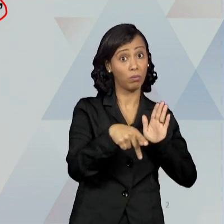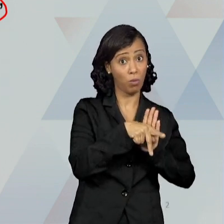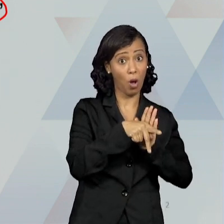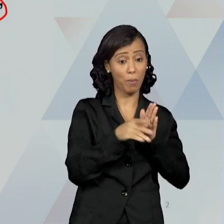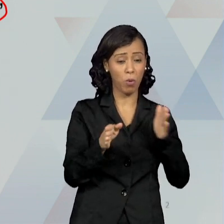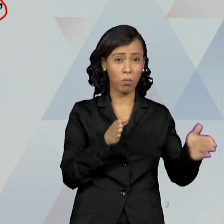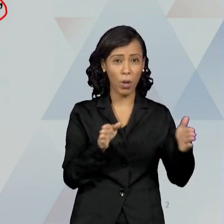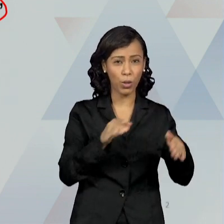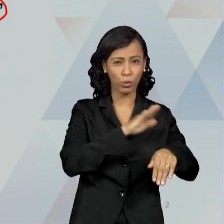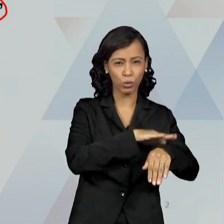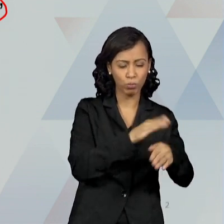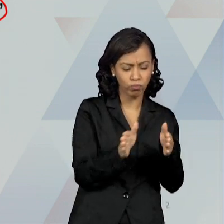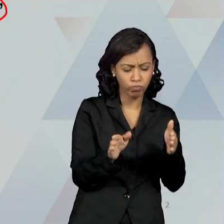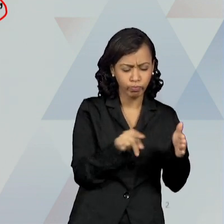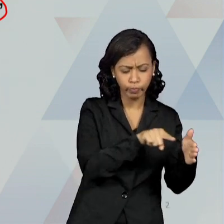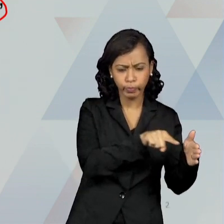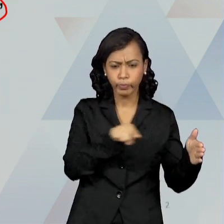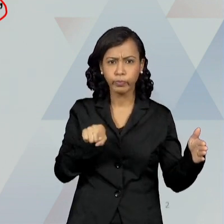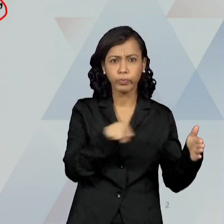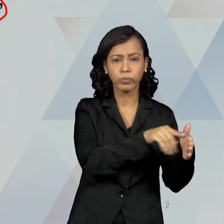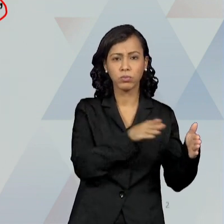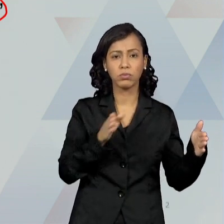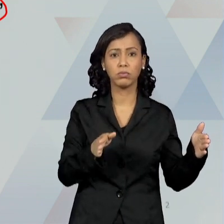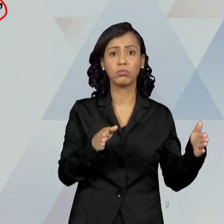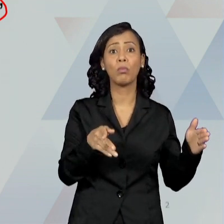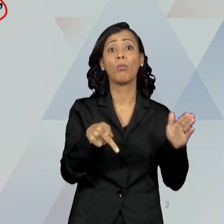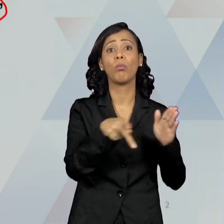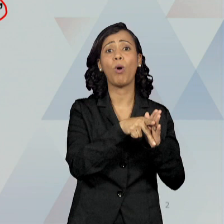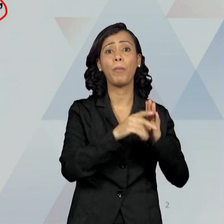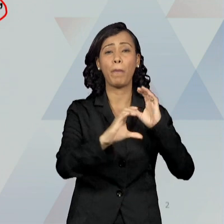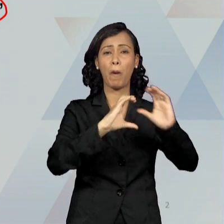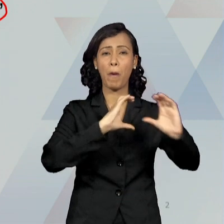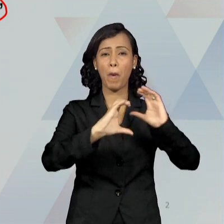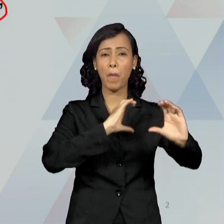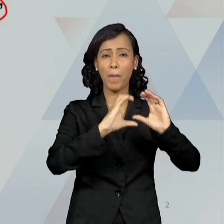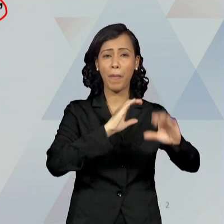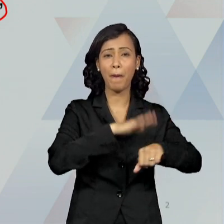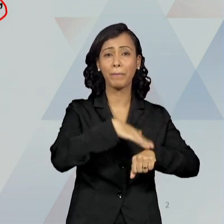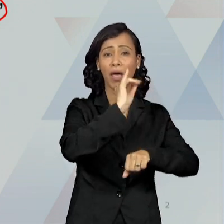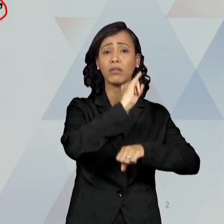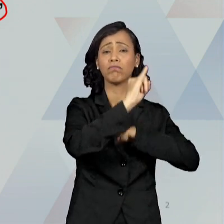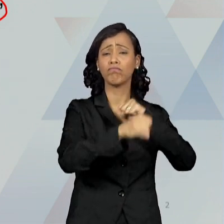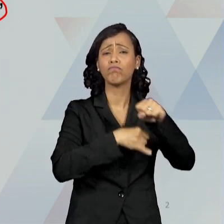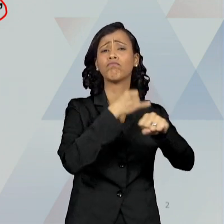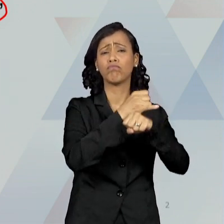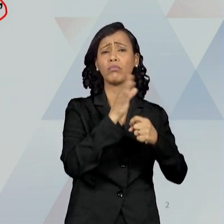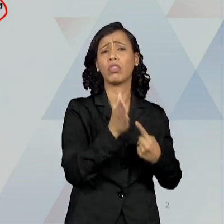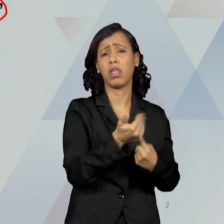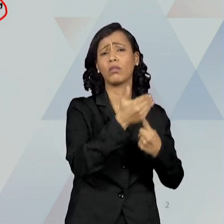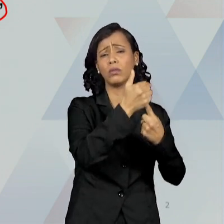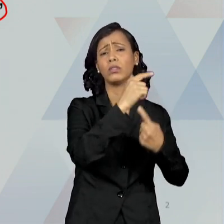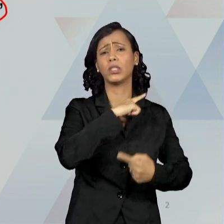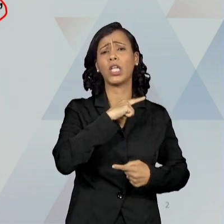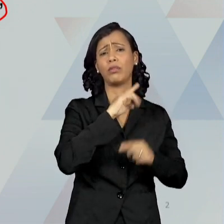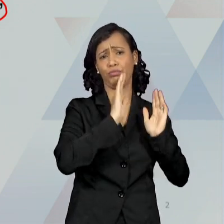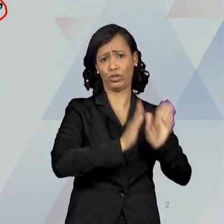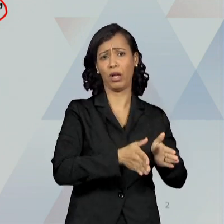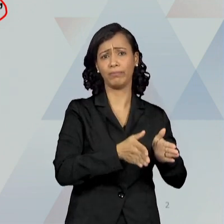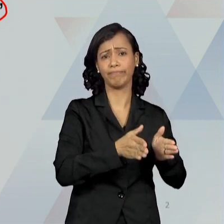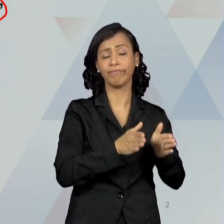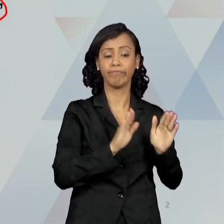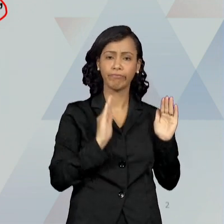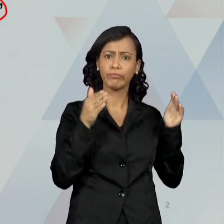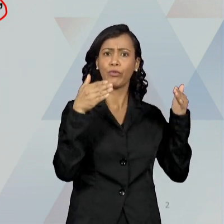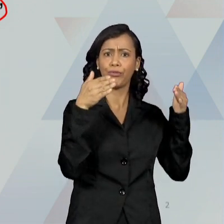cuja todo esse recurso, né, de digital já estão disponíveis. Então, caracteriza-se